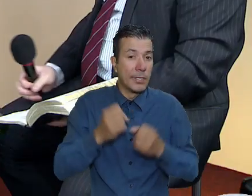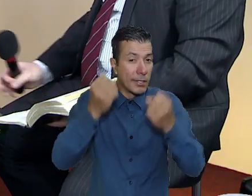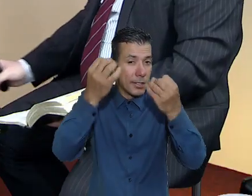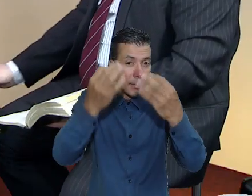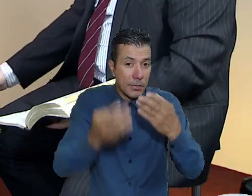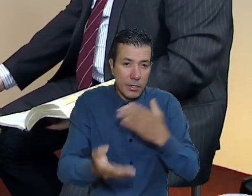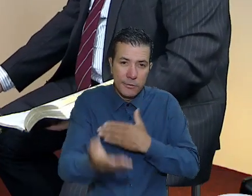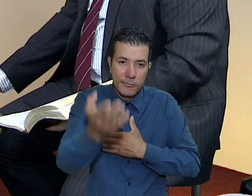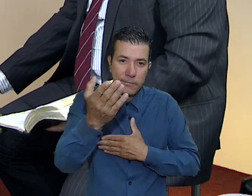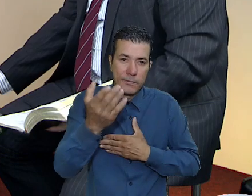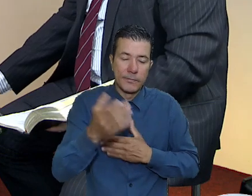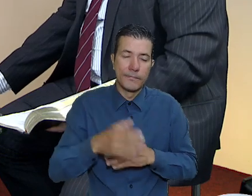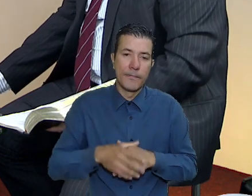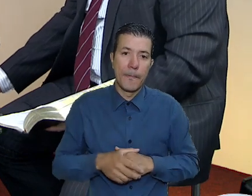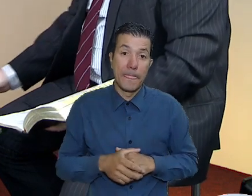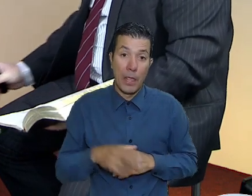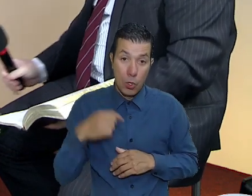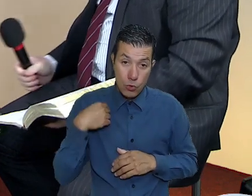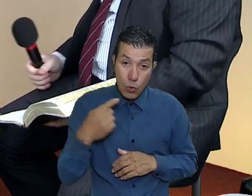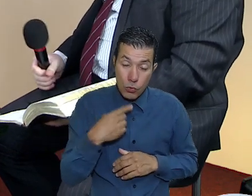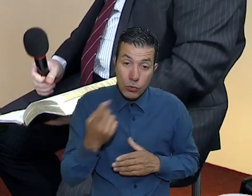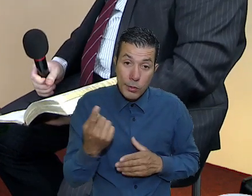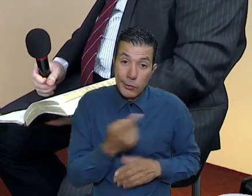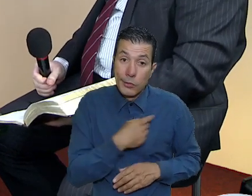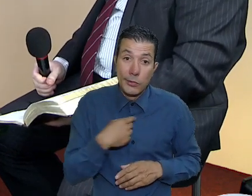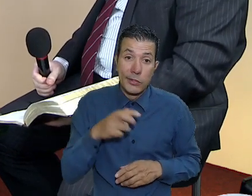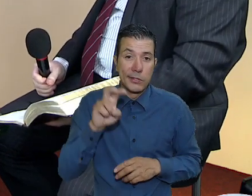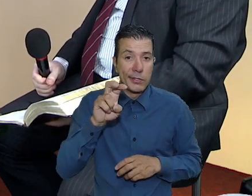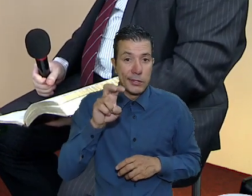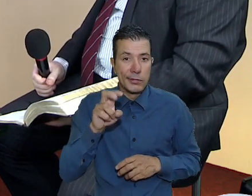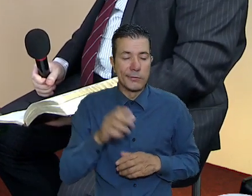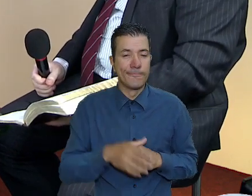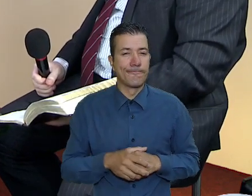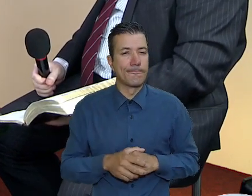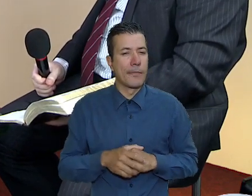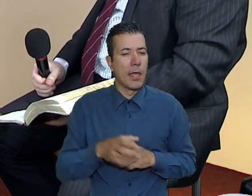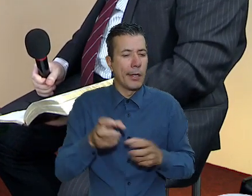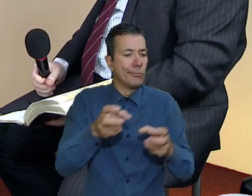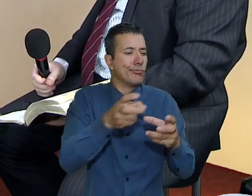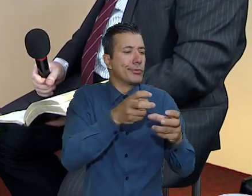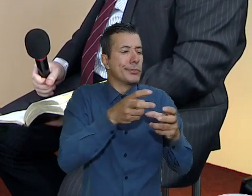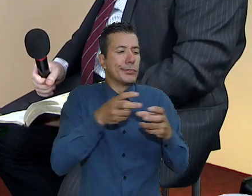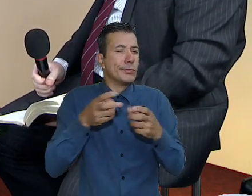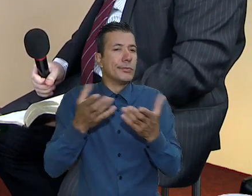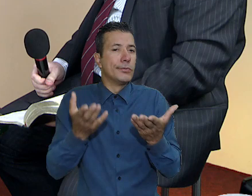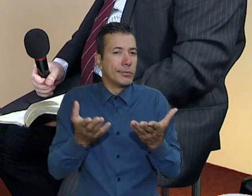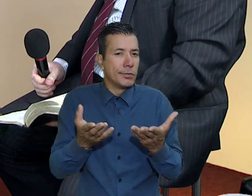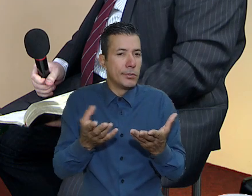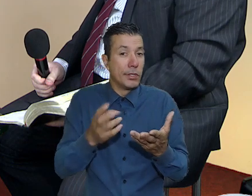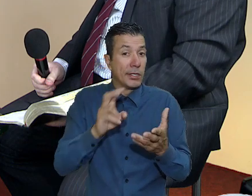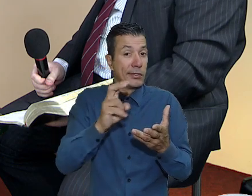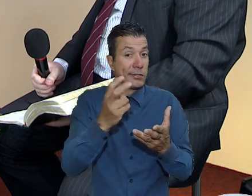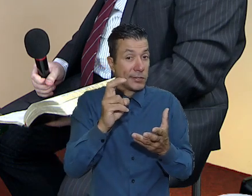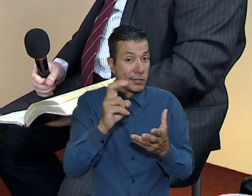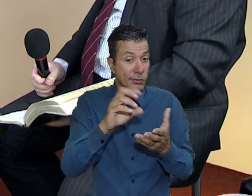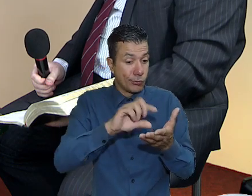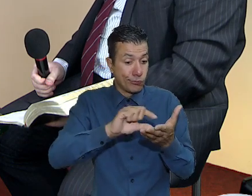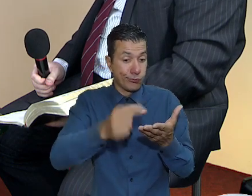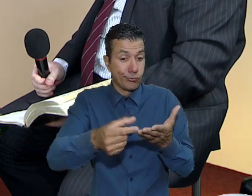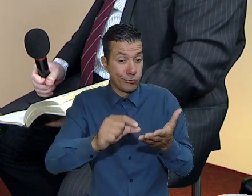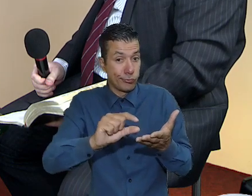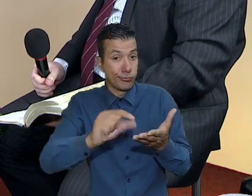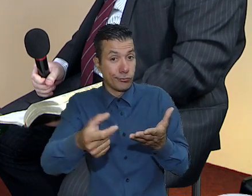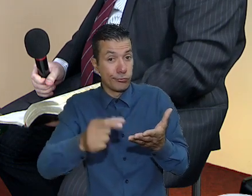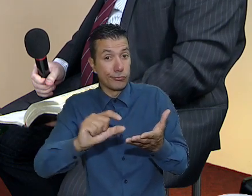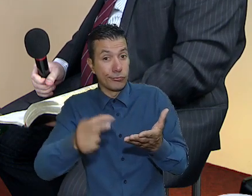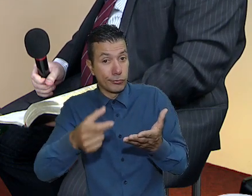isso para os nossos amigos ouvintes. Nós viemos aqui até o quinto selo, e nós percebemos que até o quinto selo, a linguagem